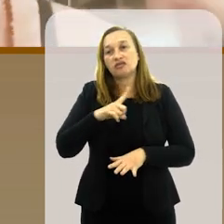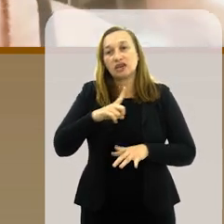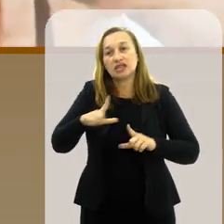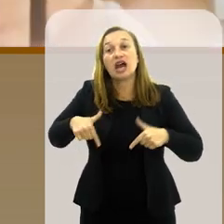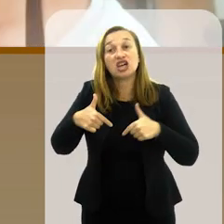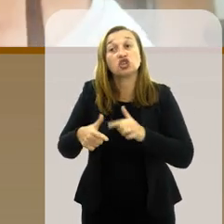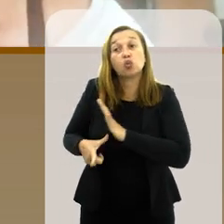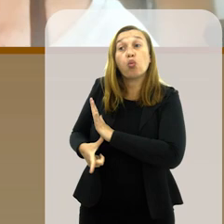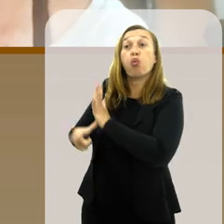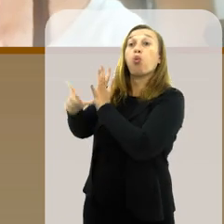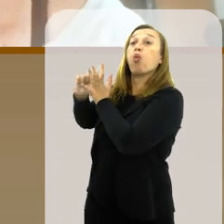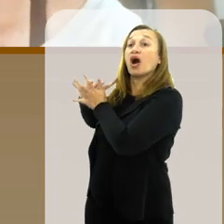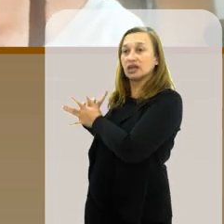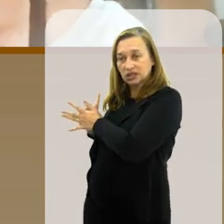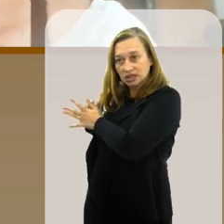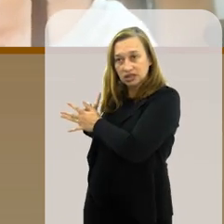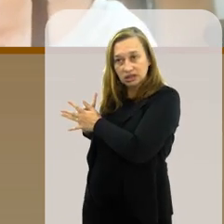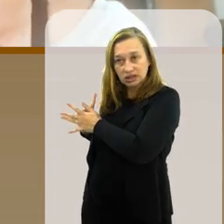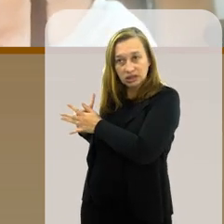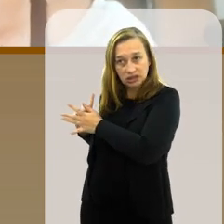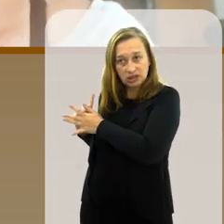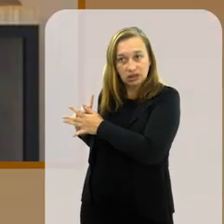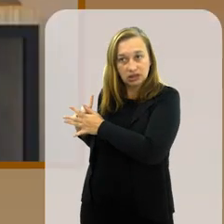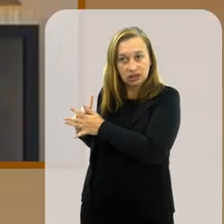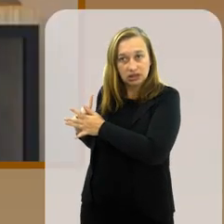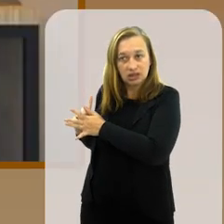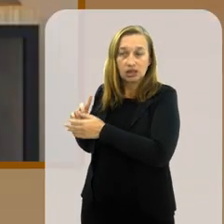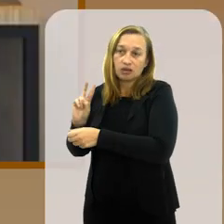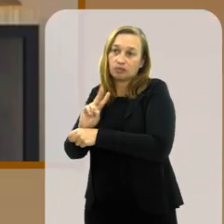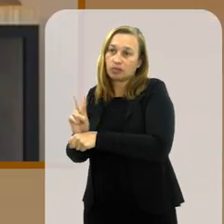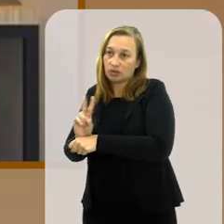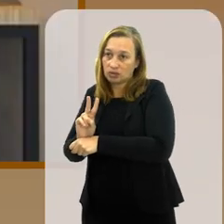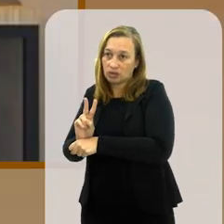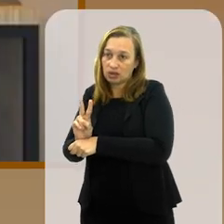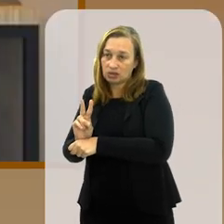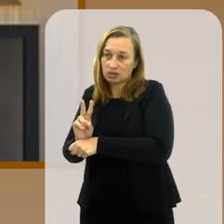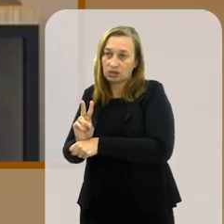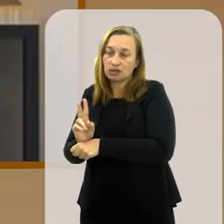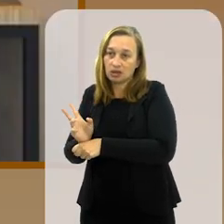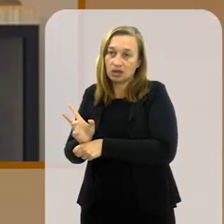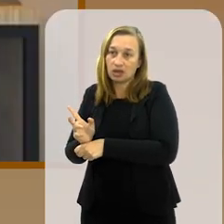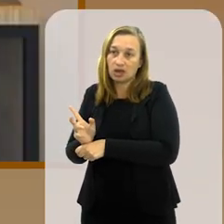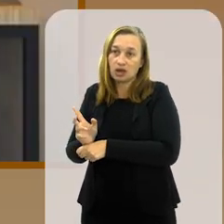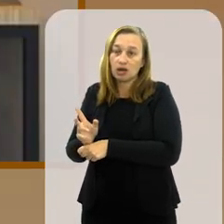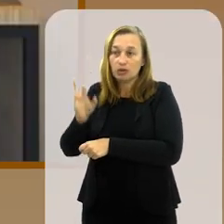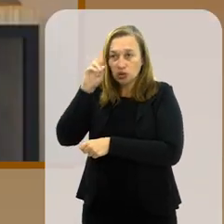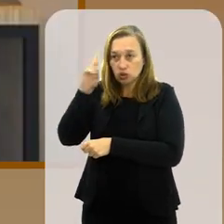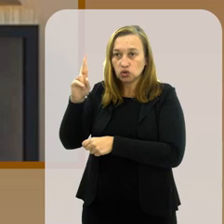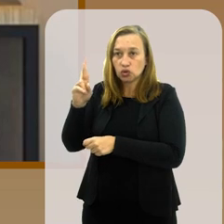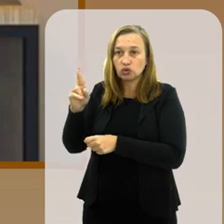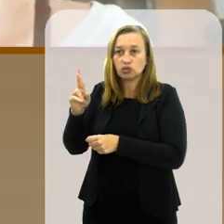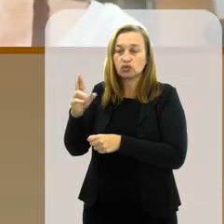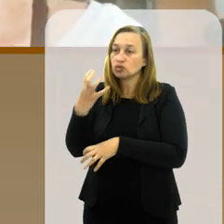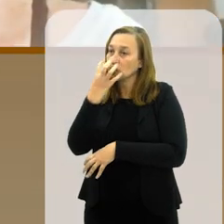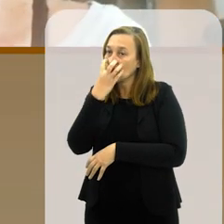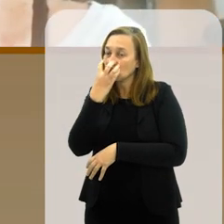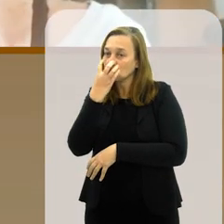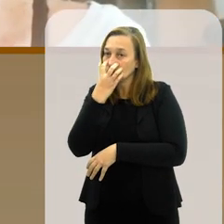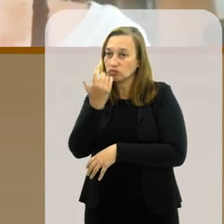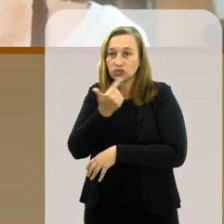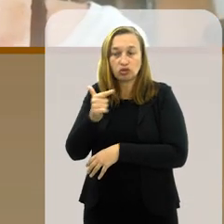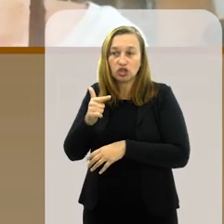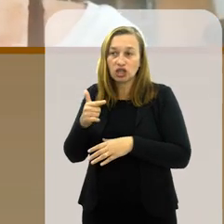alguma era. medida tivesse sido tomada, né, pelos agentes que são os Exato. responsáveis por tomar as